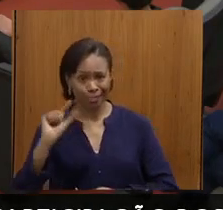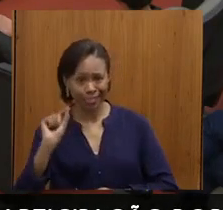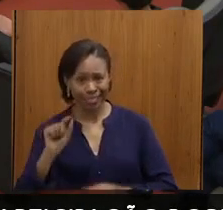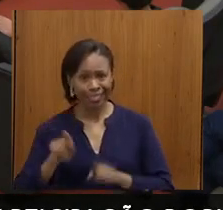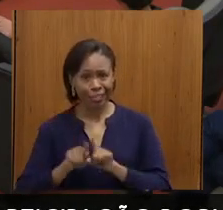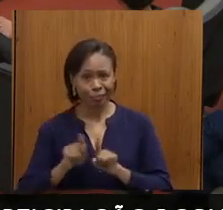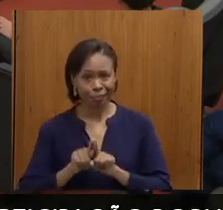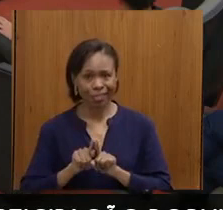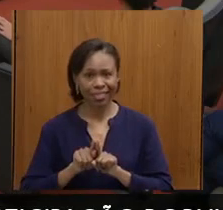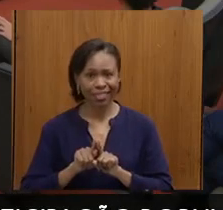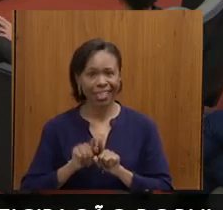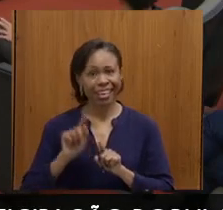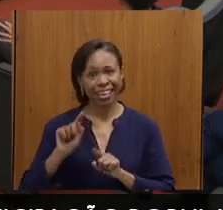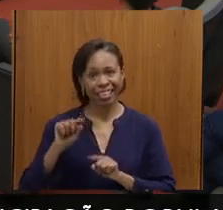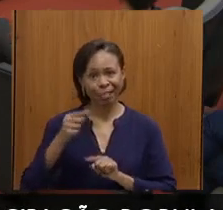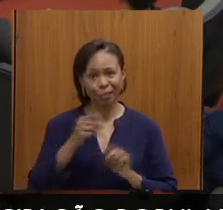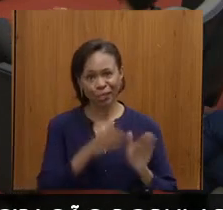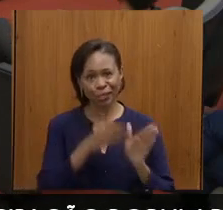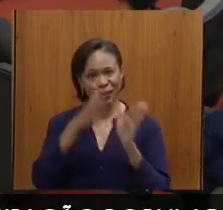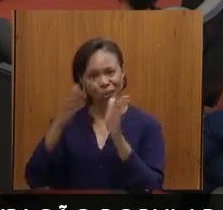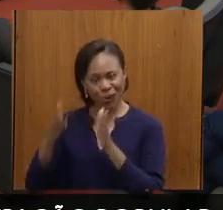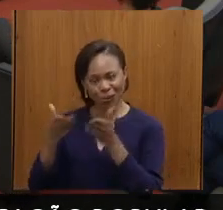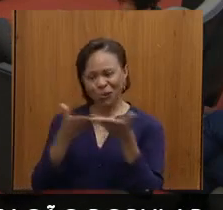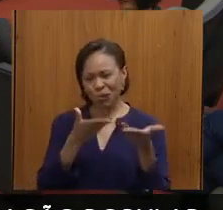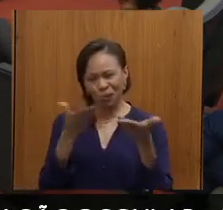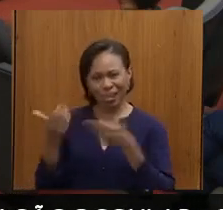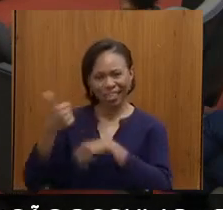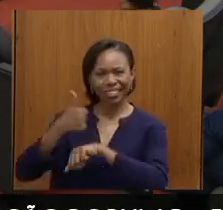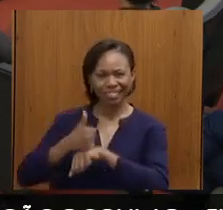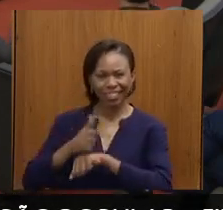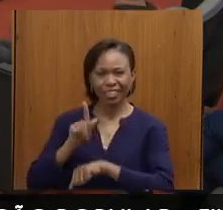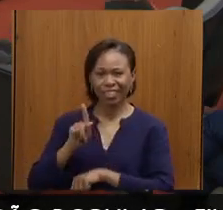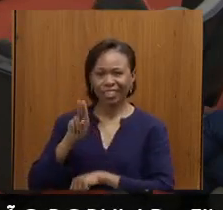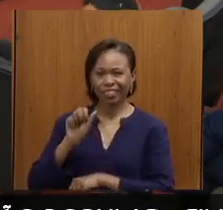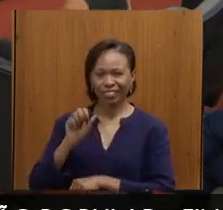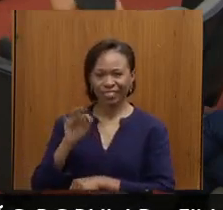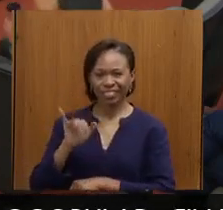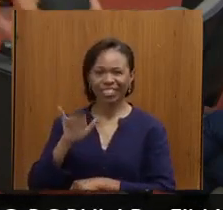eu já passo depois para o Gustavo.